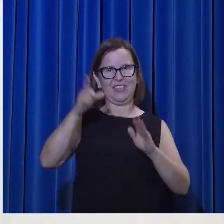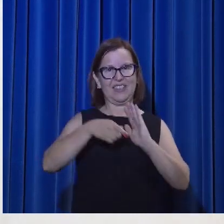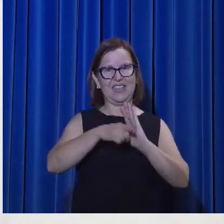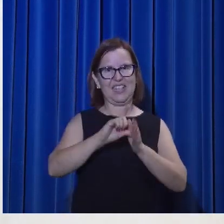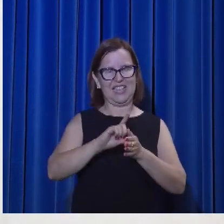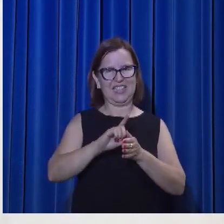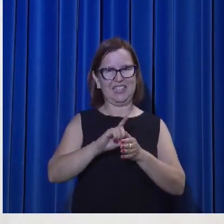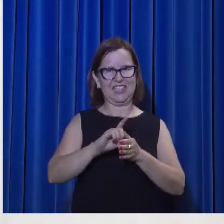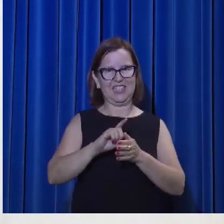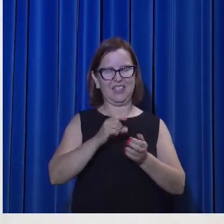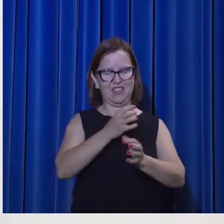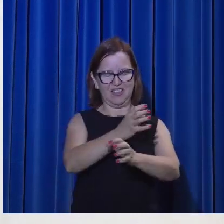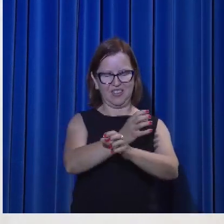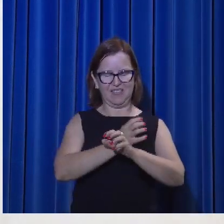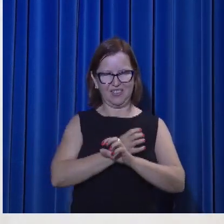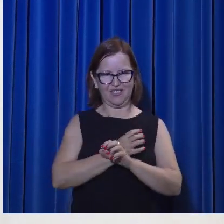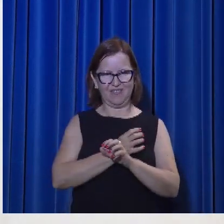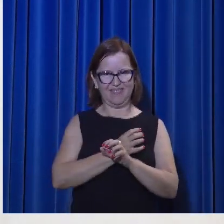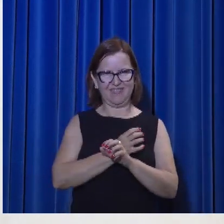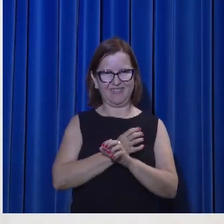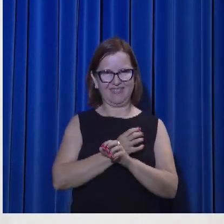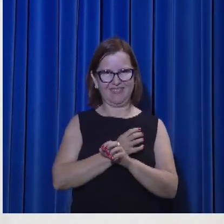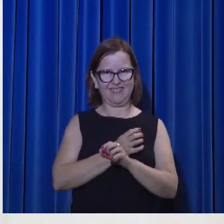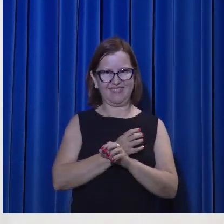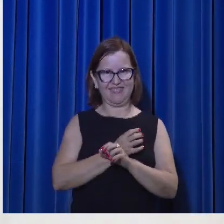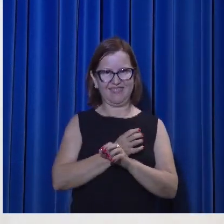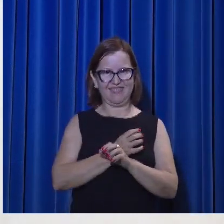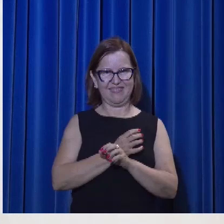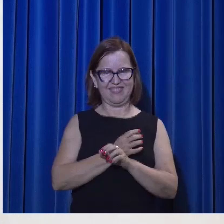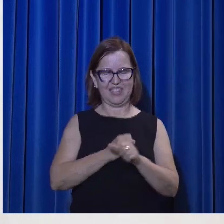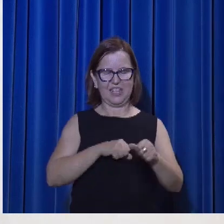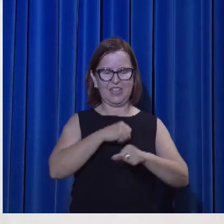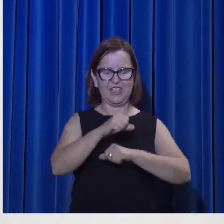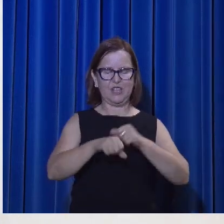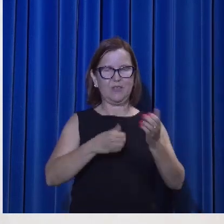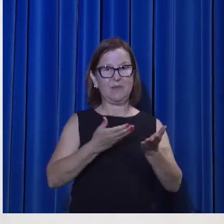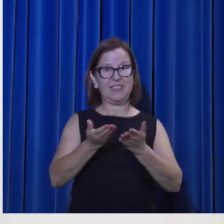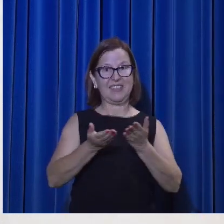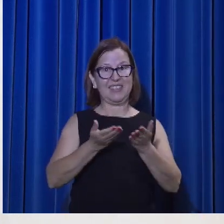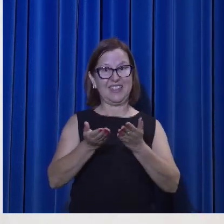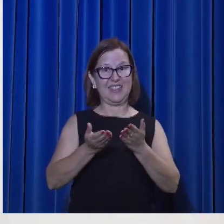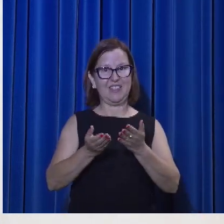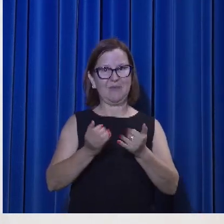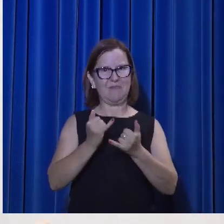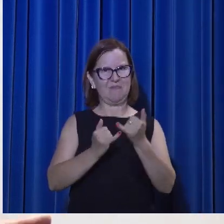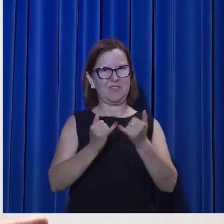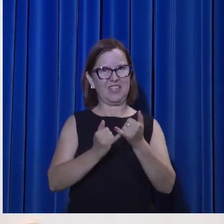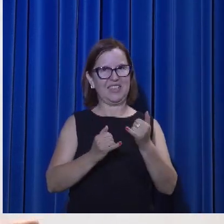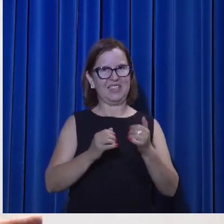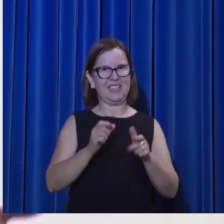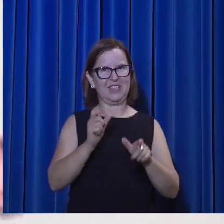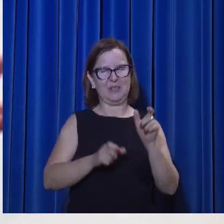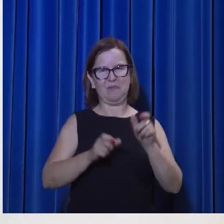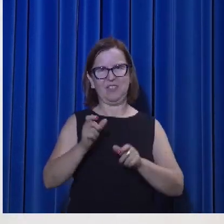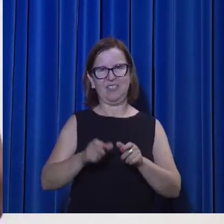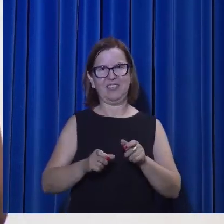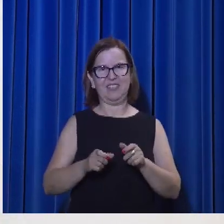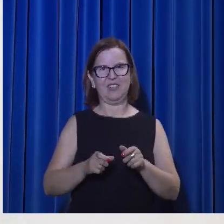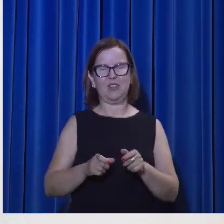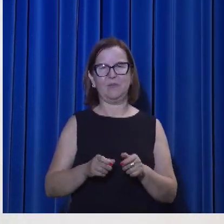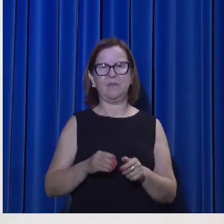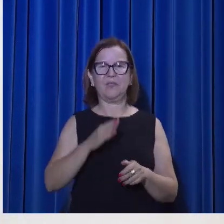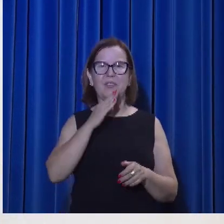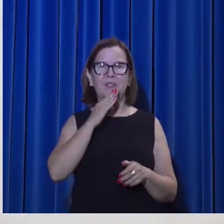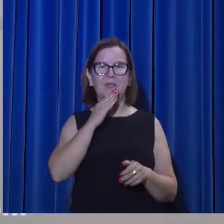si mesmo se esvaziou, assumindo a forma de servo, tornando-se em semelhança de homens. E reconhecido em